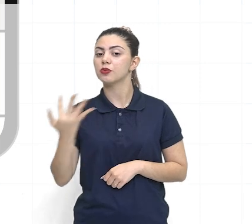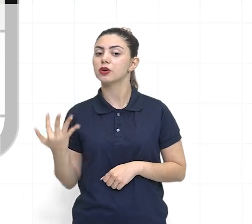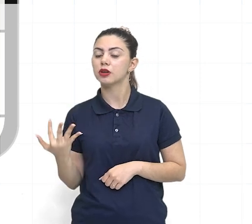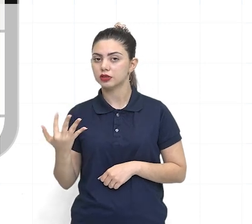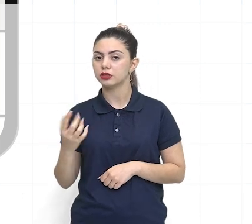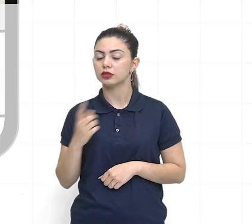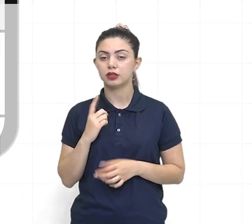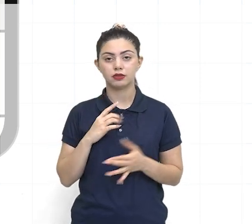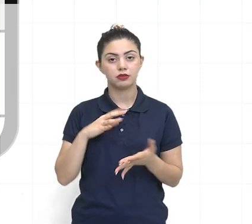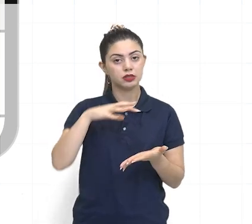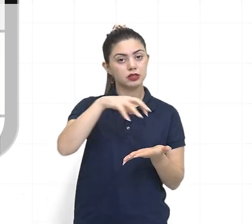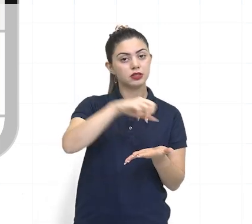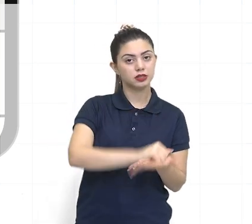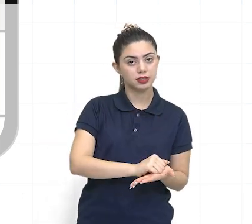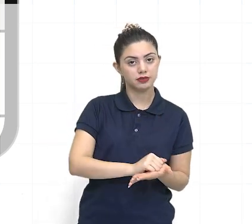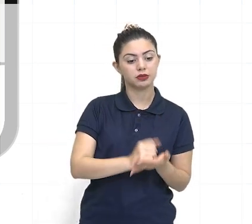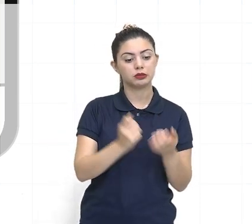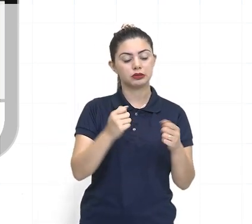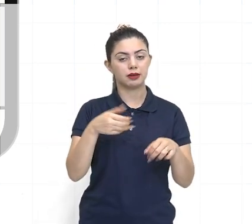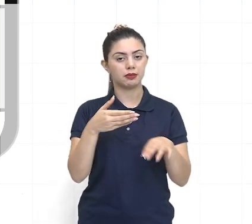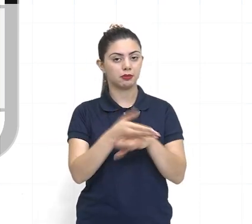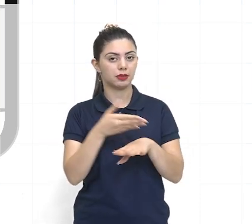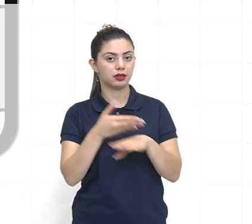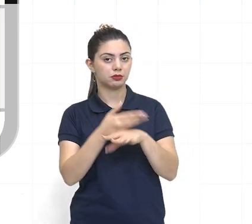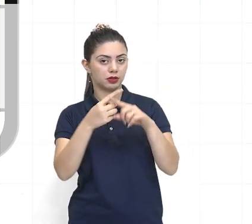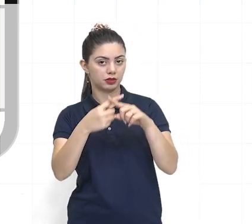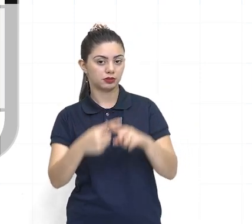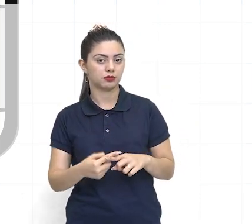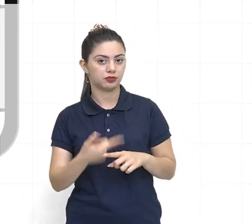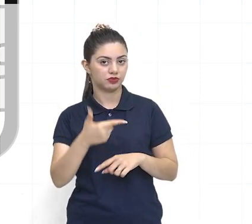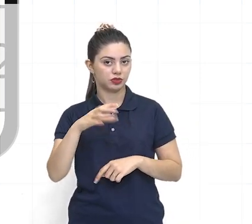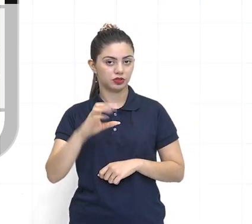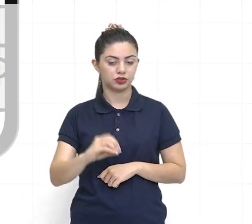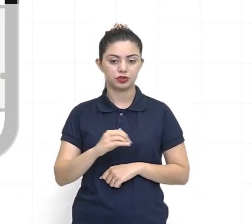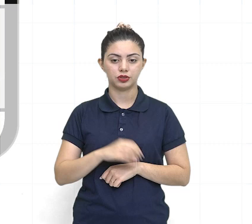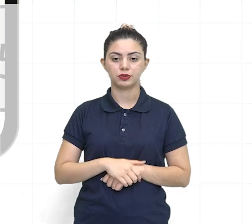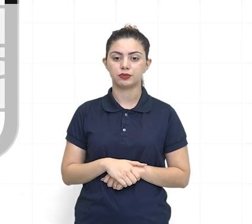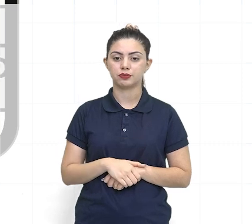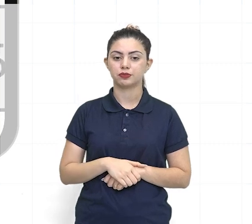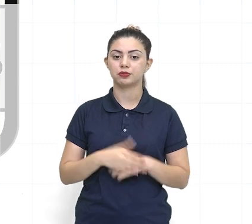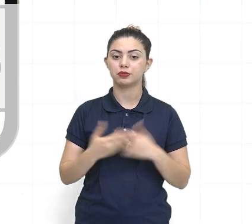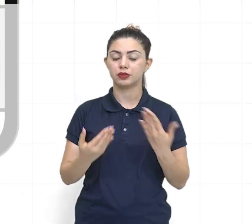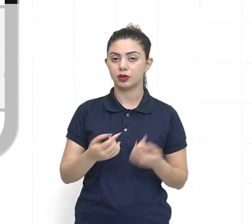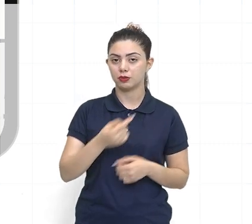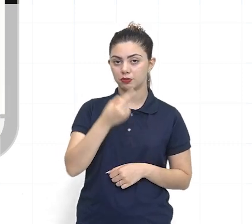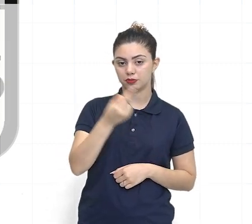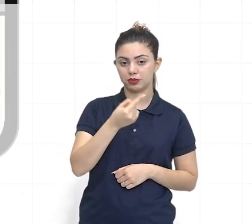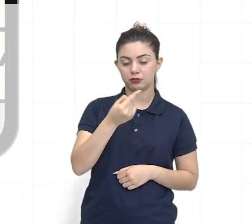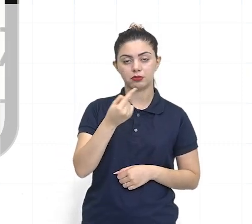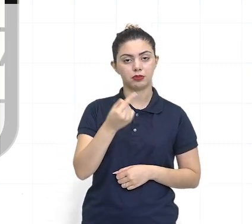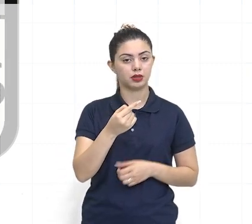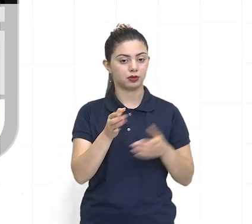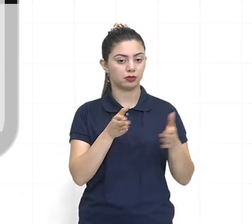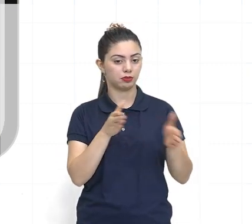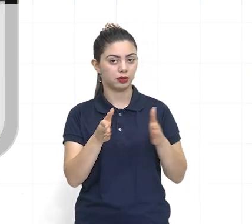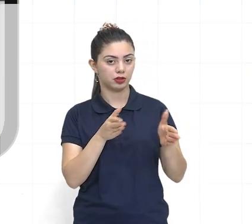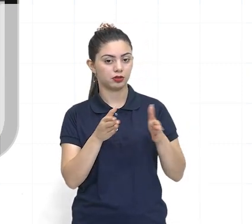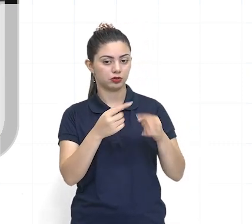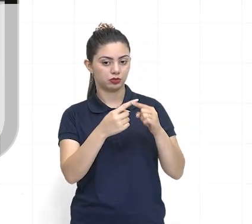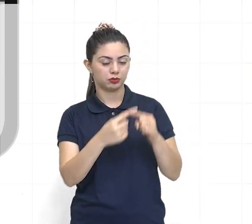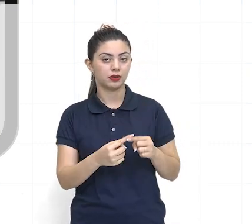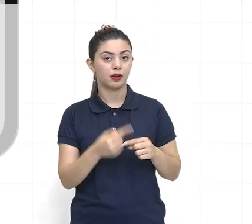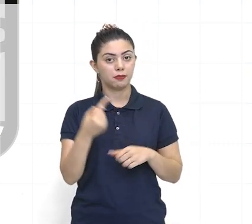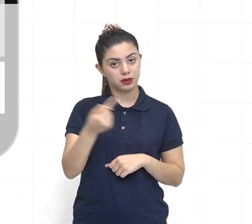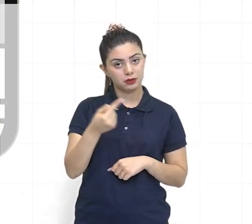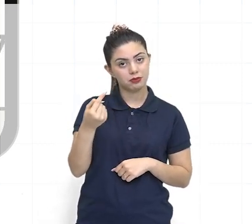escolas se inscreveram para a 20ª Olimpíada? As inscrições de primeira fase, ó. Primeira também